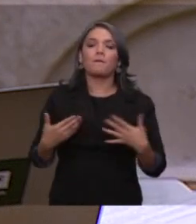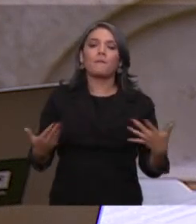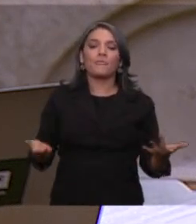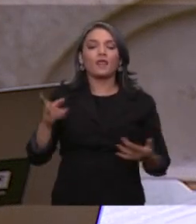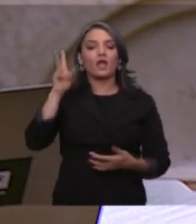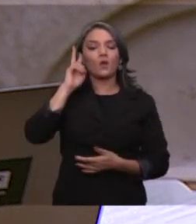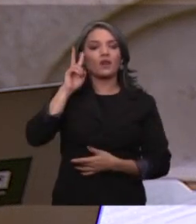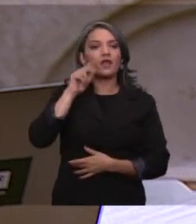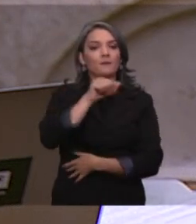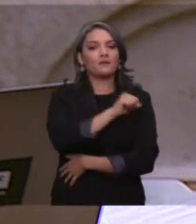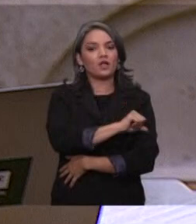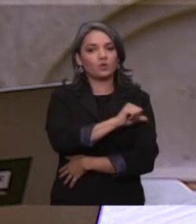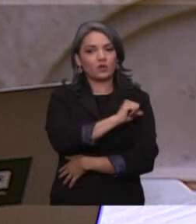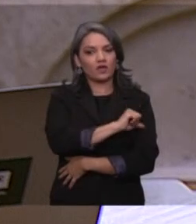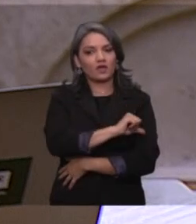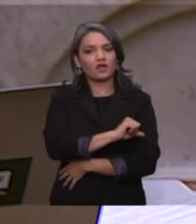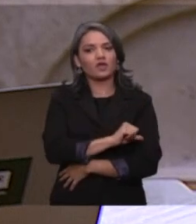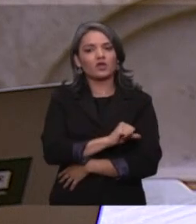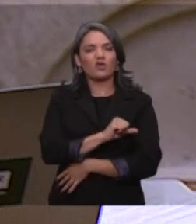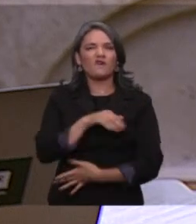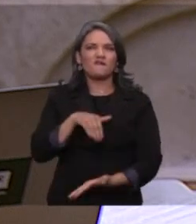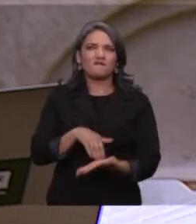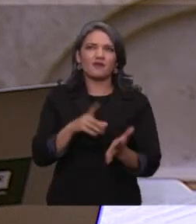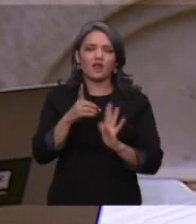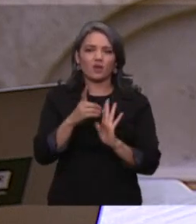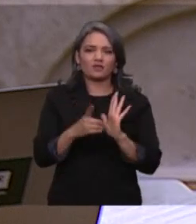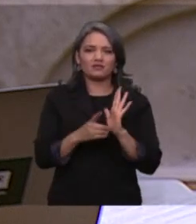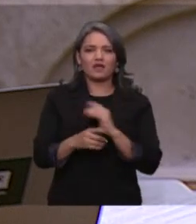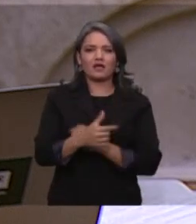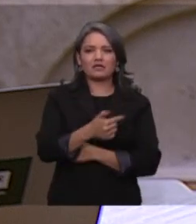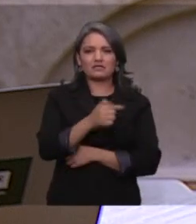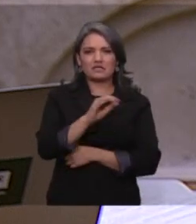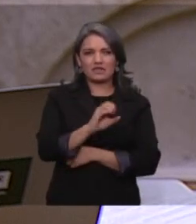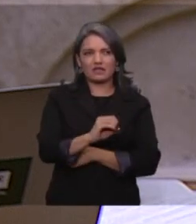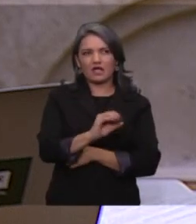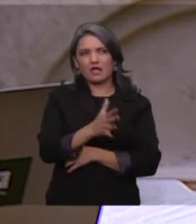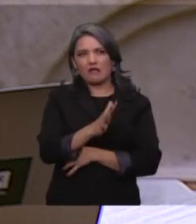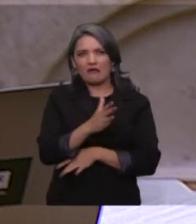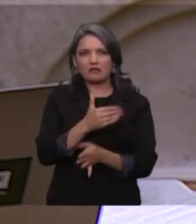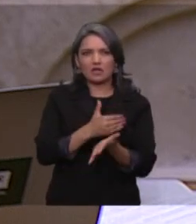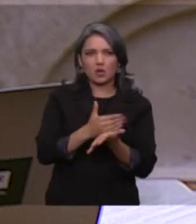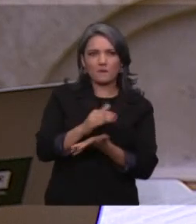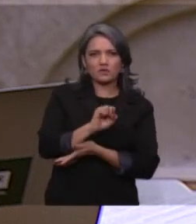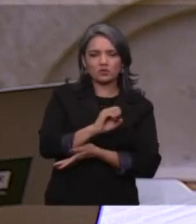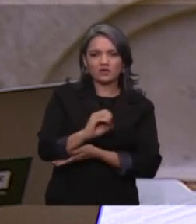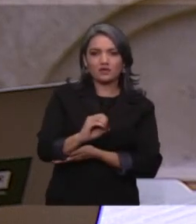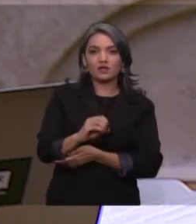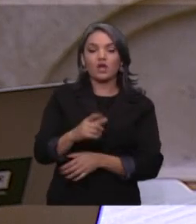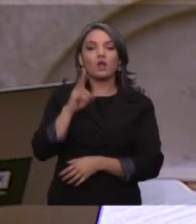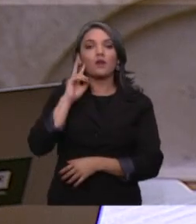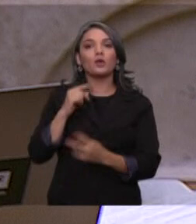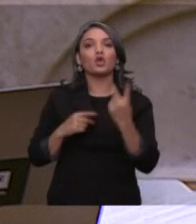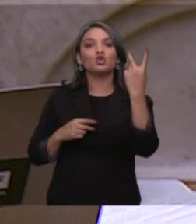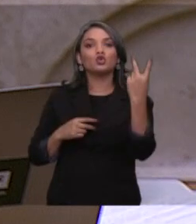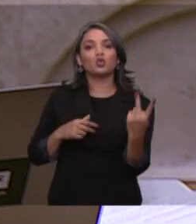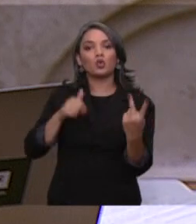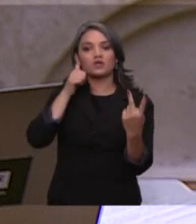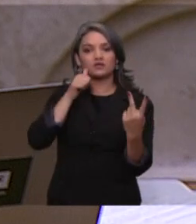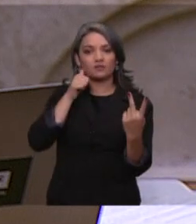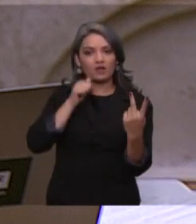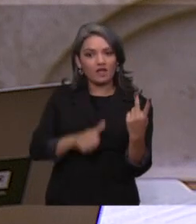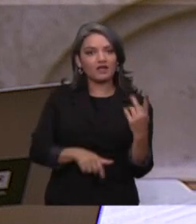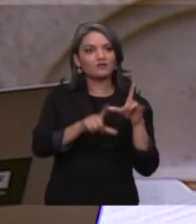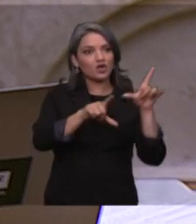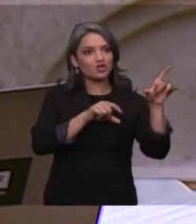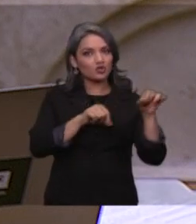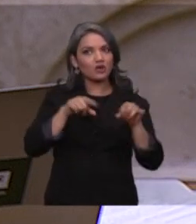Janeiro, nesse mesmo período, final da década de 70, início da década de 80, duas mulheres foram indicadas para o tribunal,